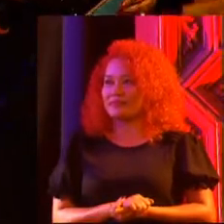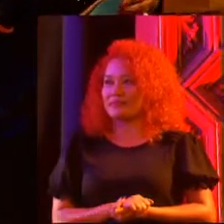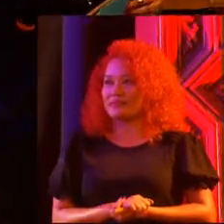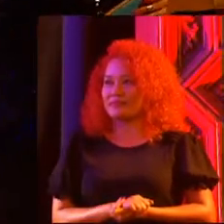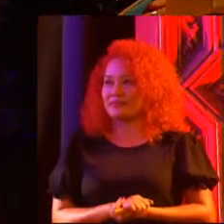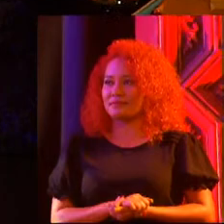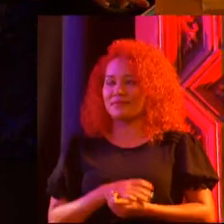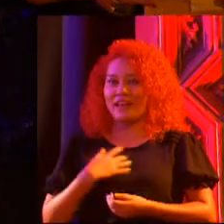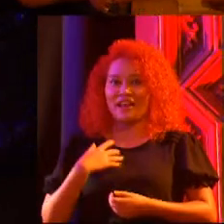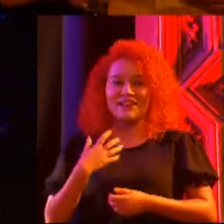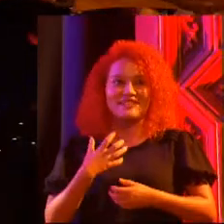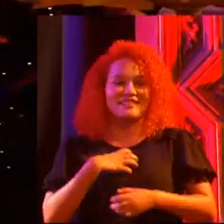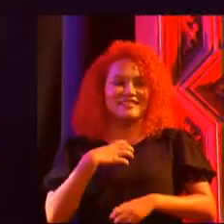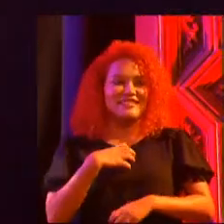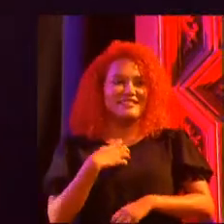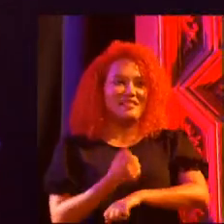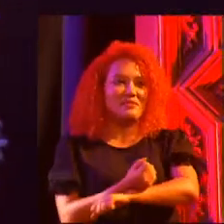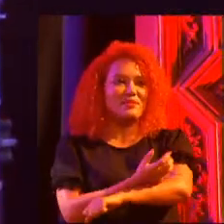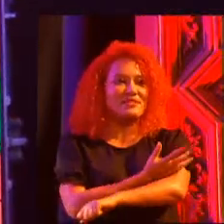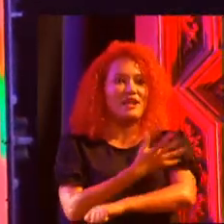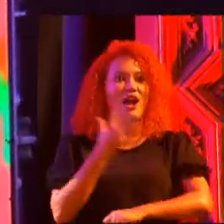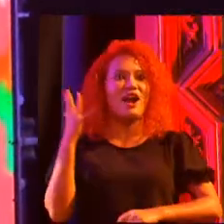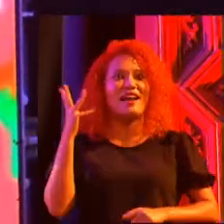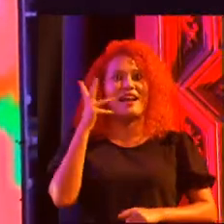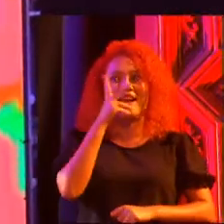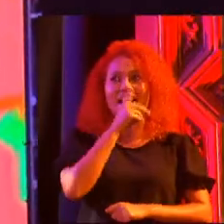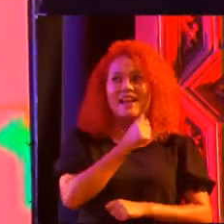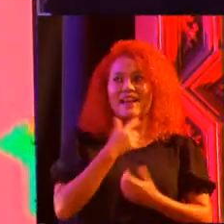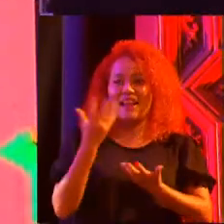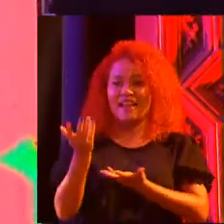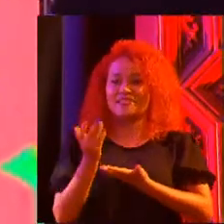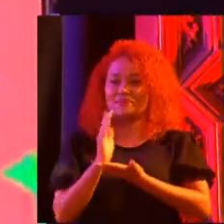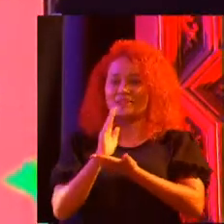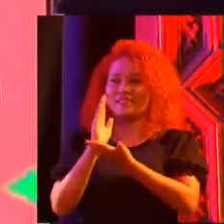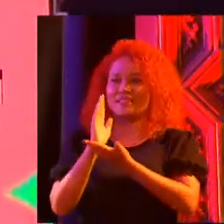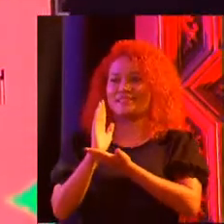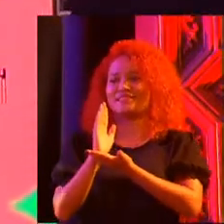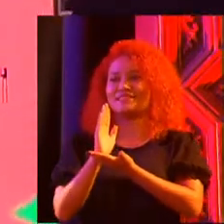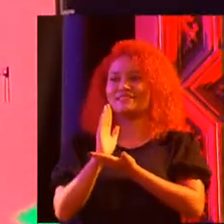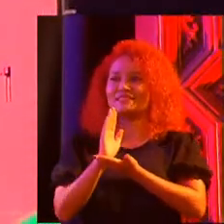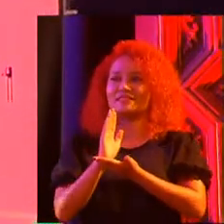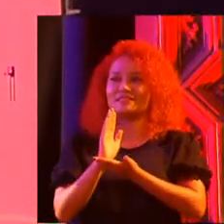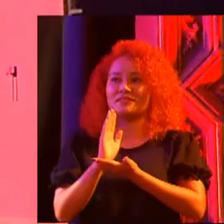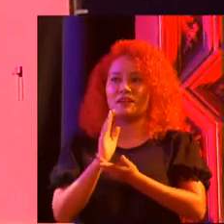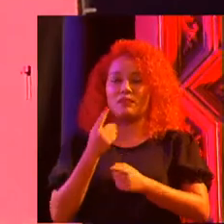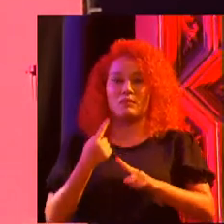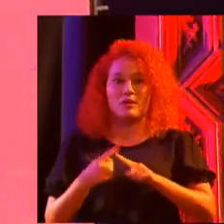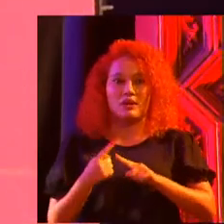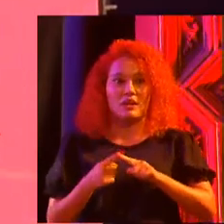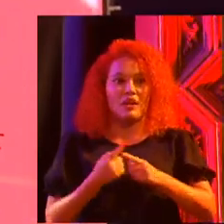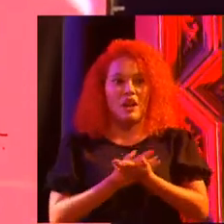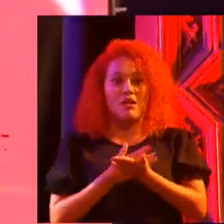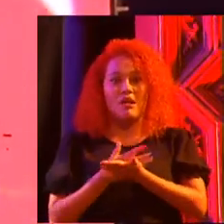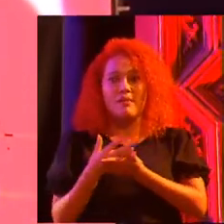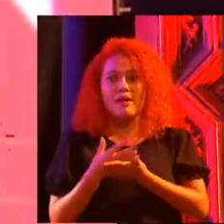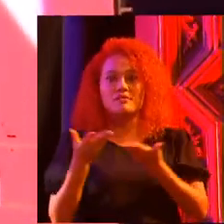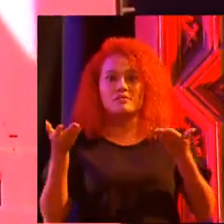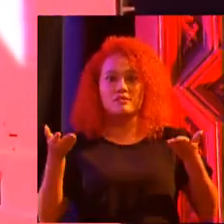Que emoção, que coisa linda poder receber esse prêmio, um prêmio que eu acho que inicia